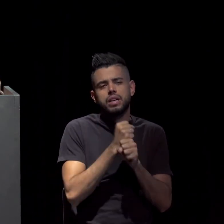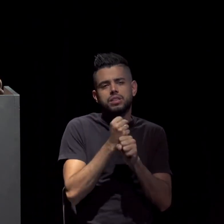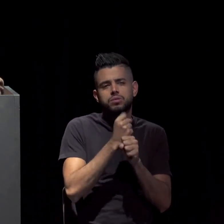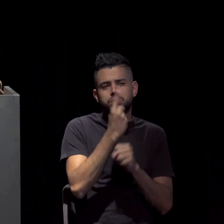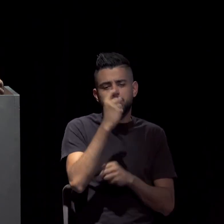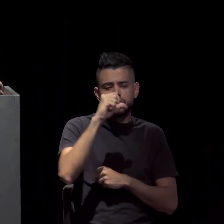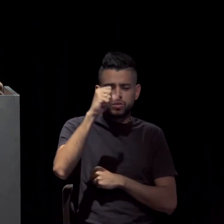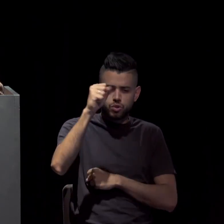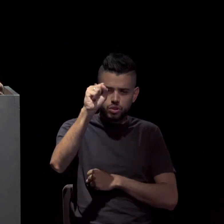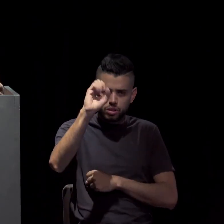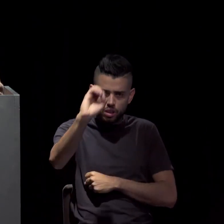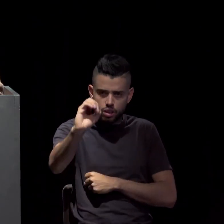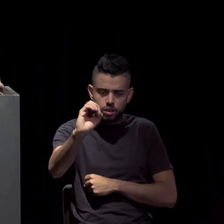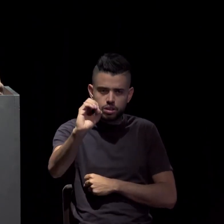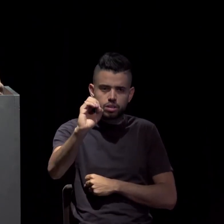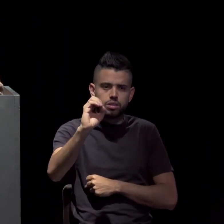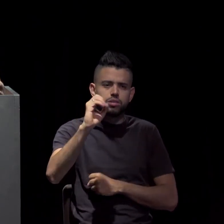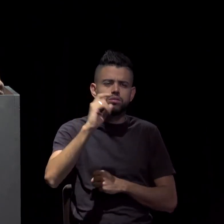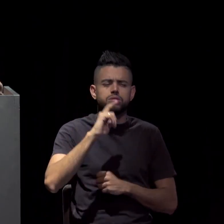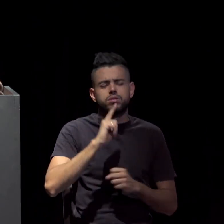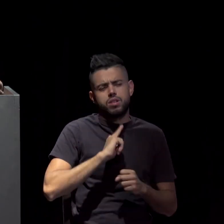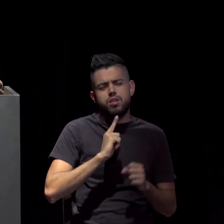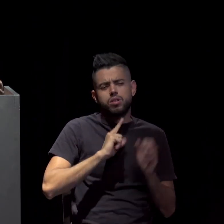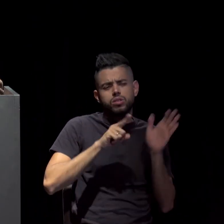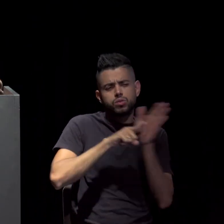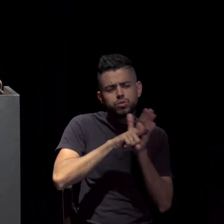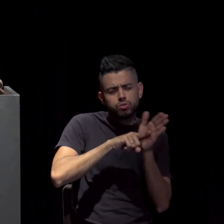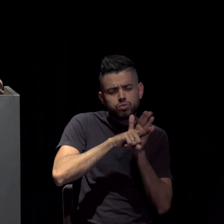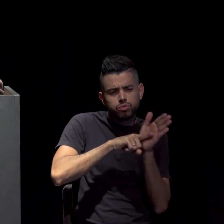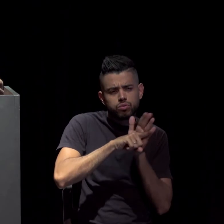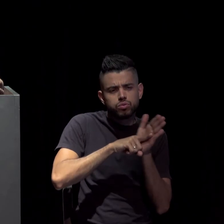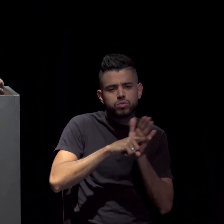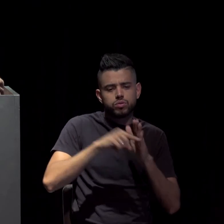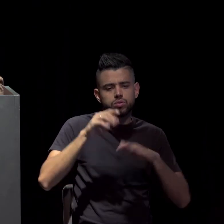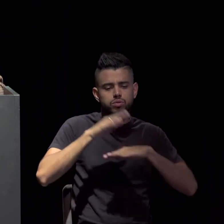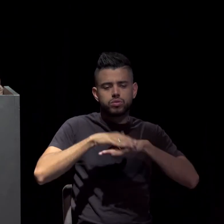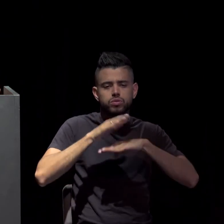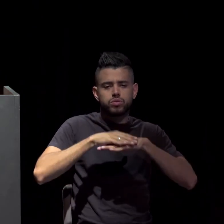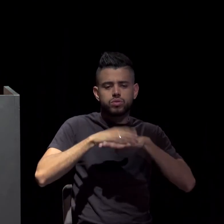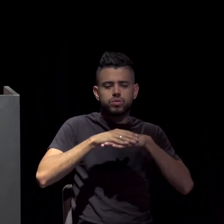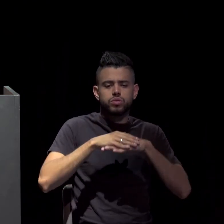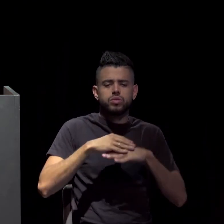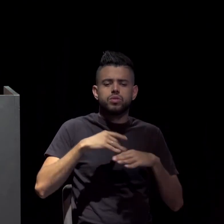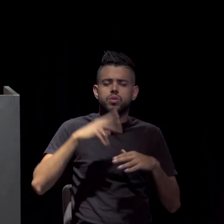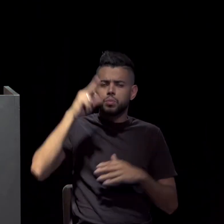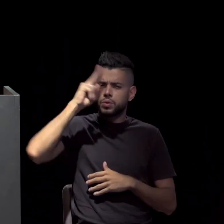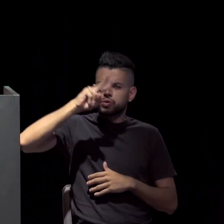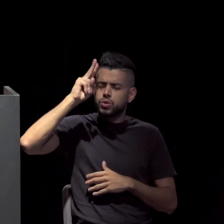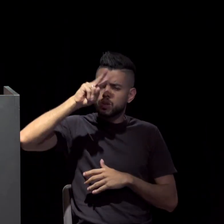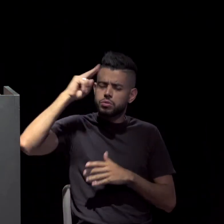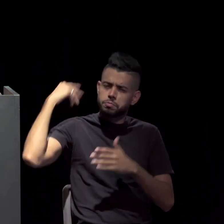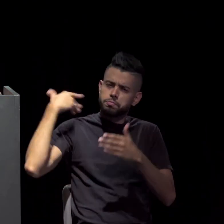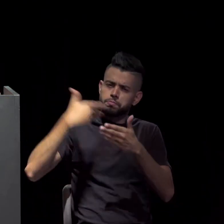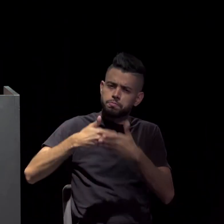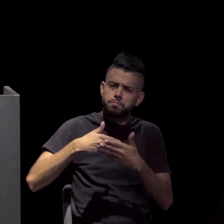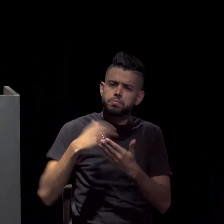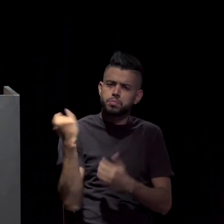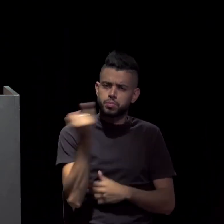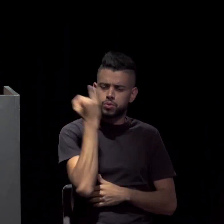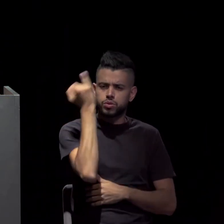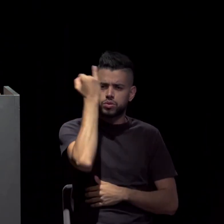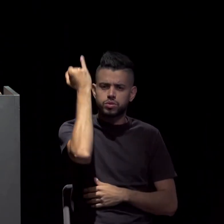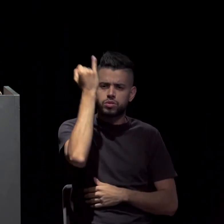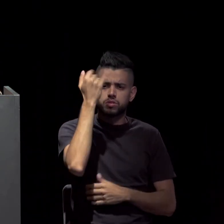80, um repertório muito grande de estudos feito por folcloristas. Um legado importante dessa modalidade